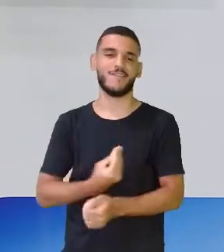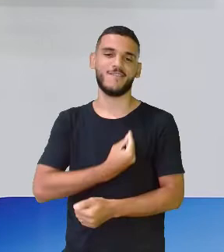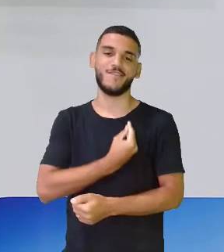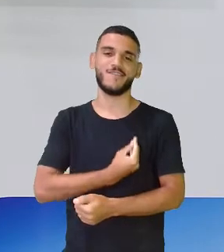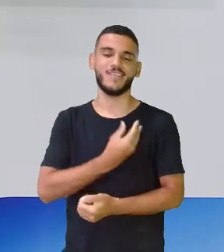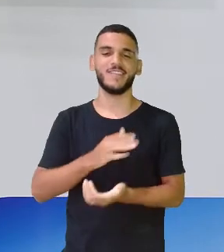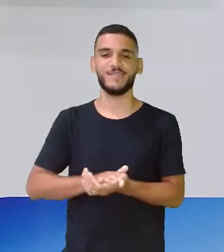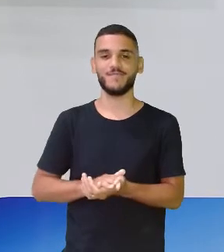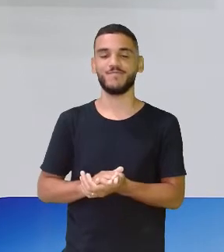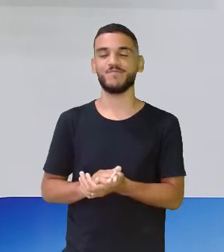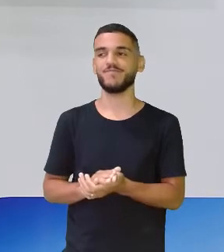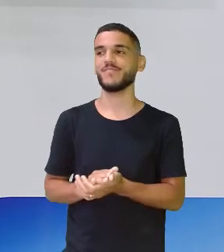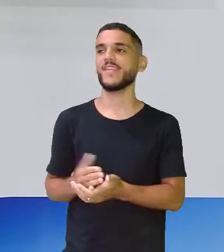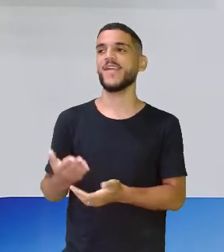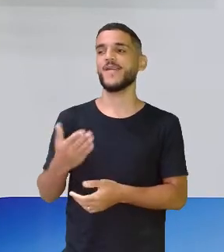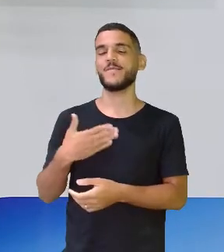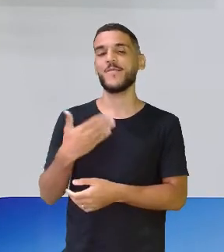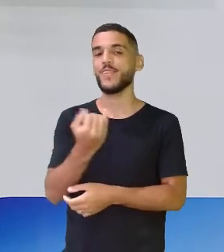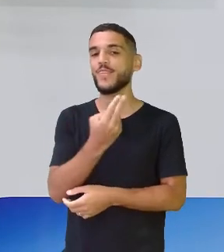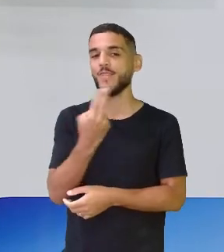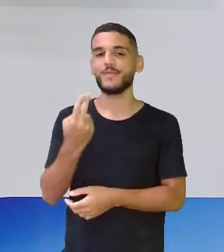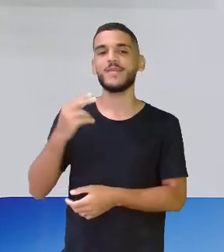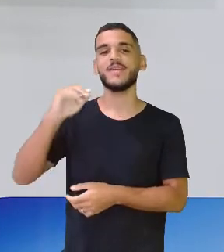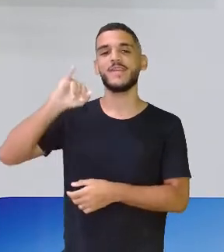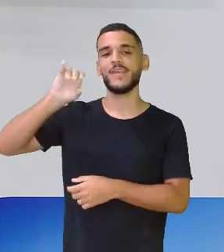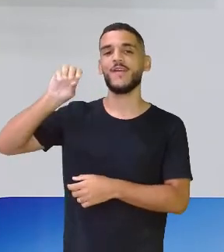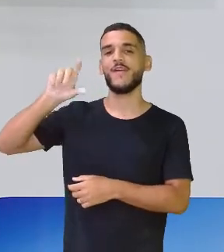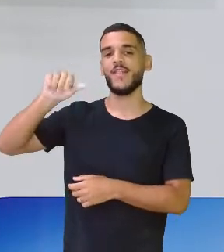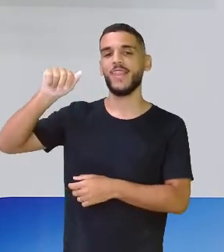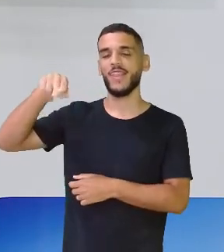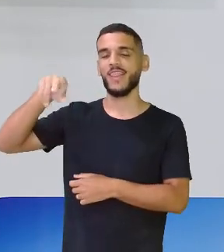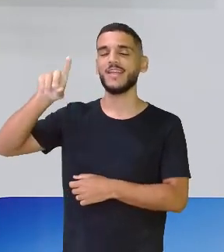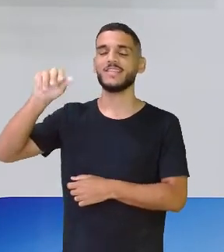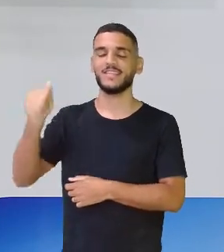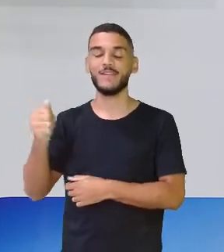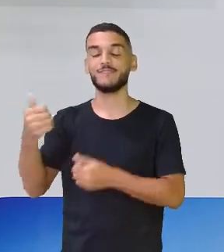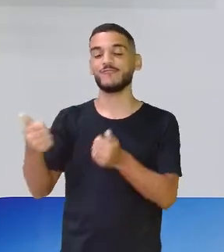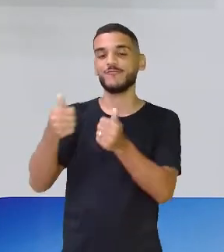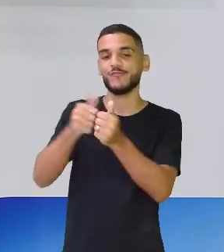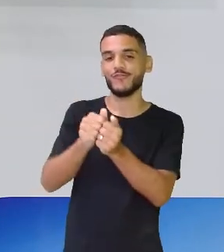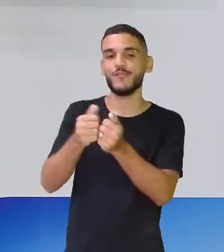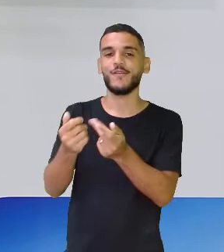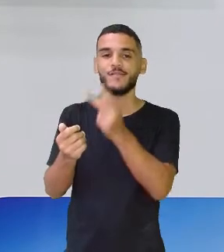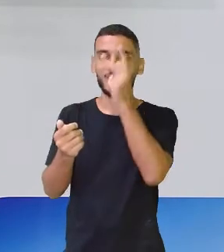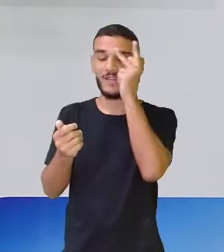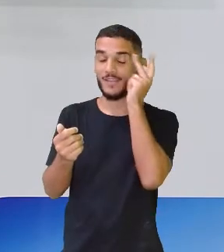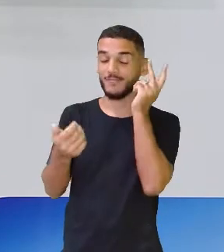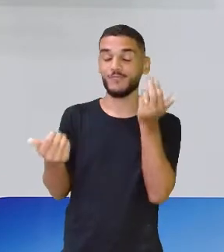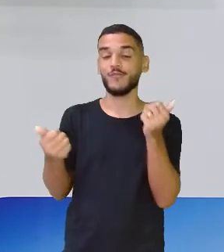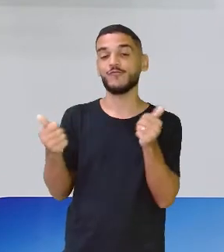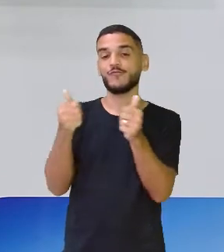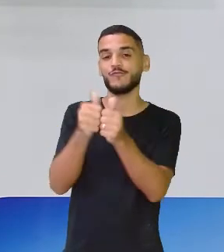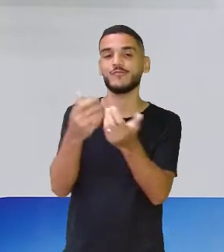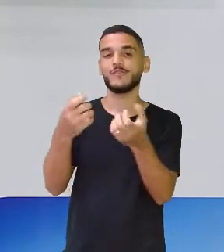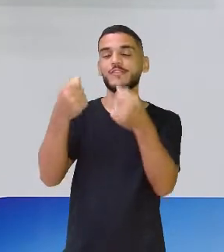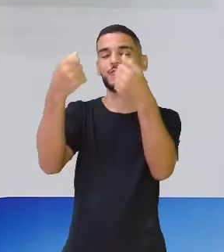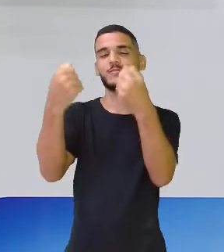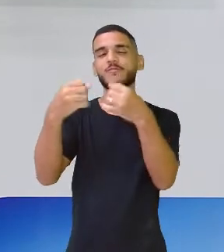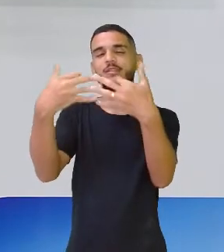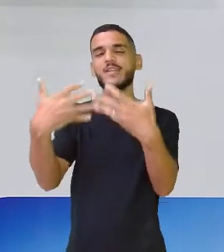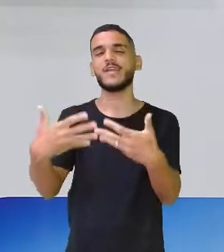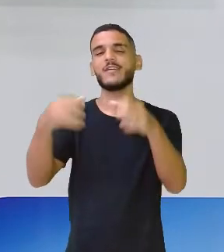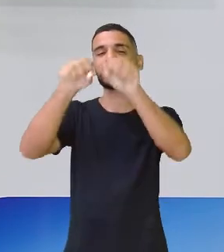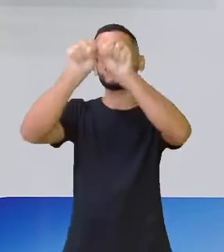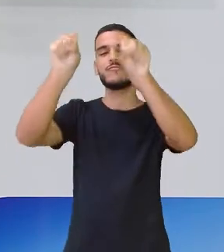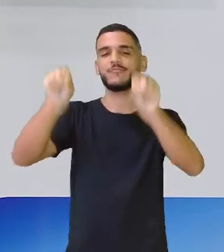é Yolanda, esse é o meu sinal. Junto aqui com o Kansman, vamos falar a respeito dos sistemas do corpo humano. Como